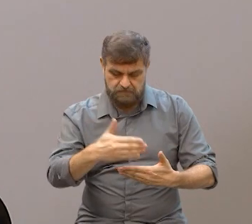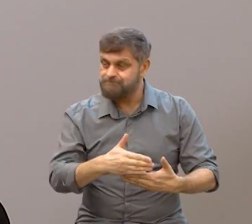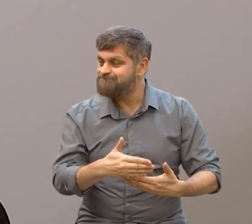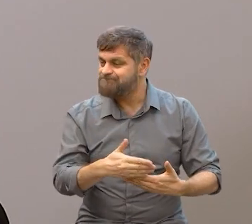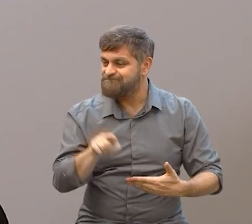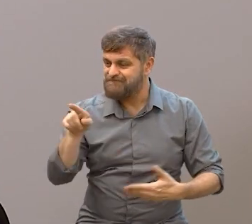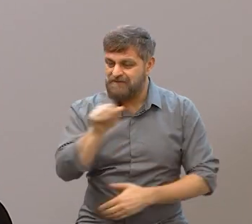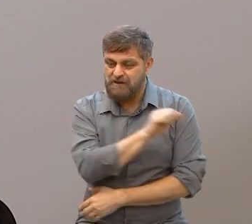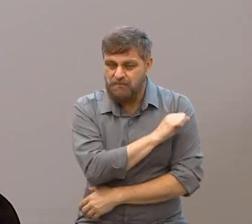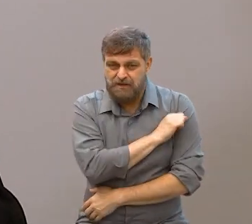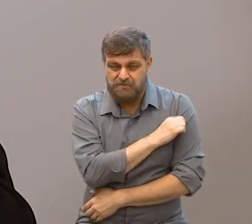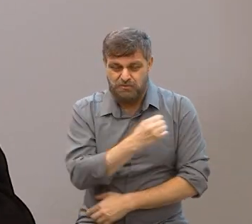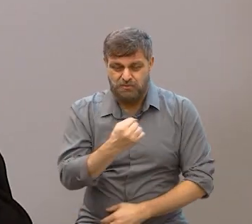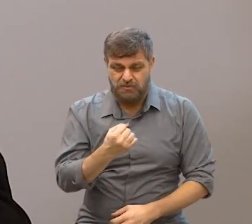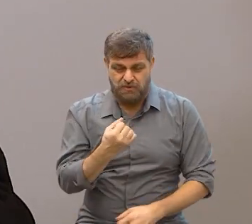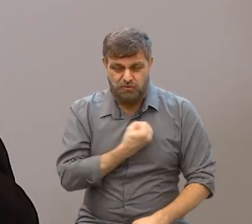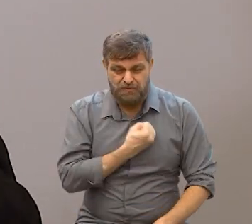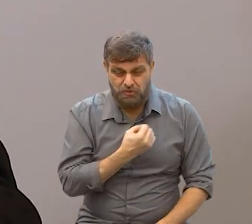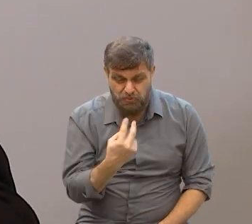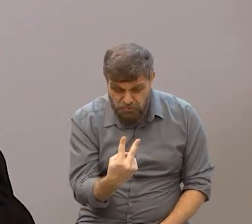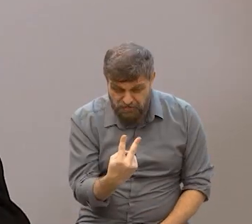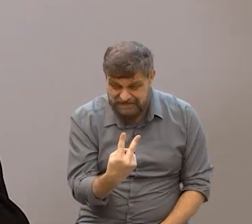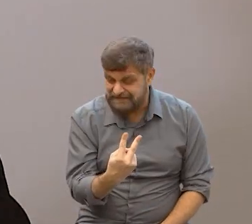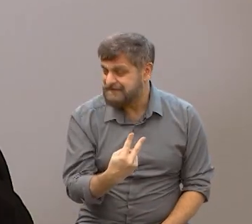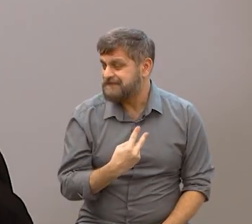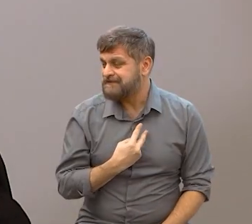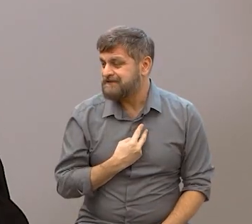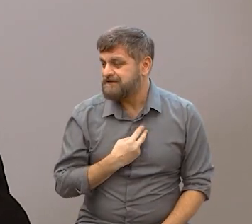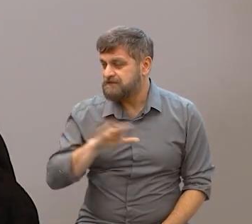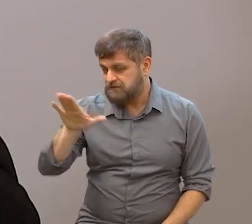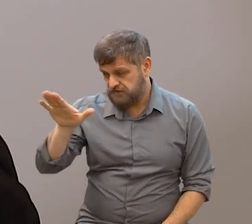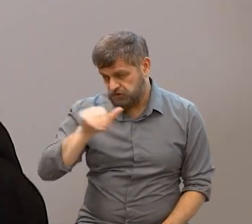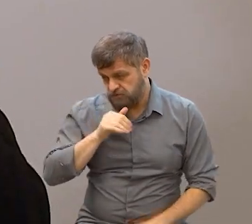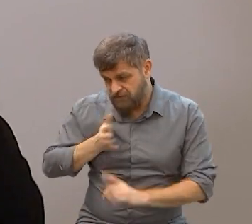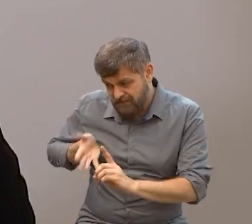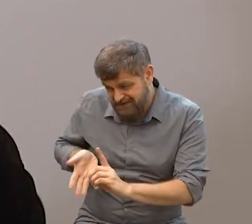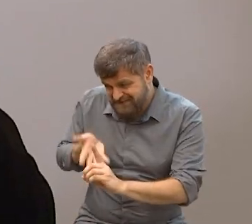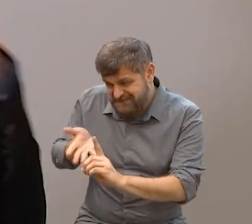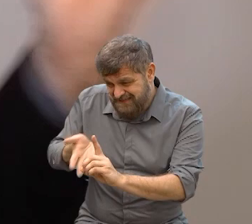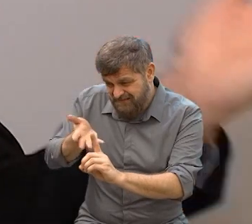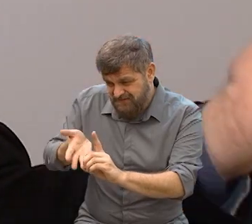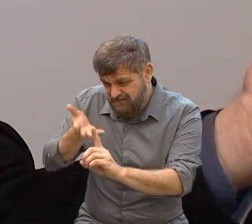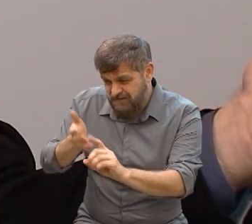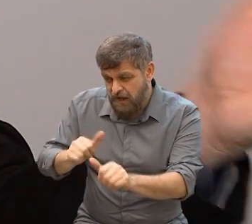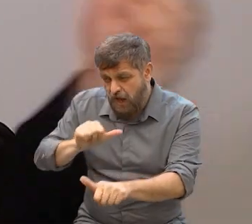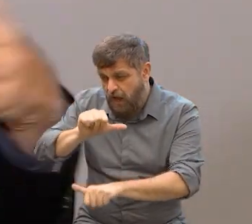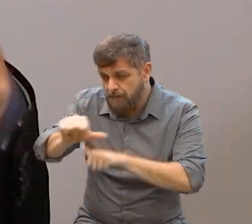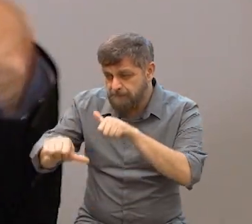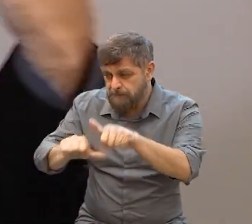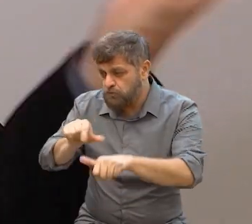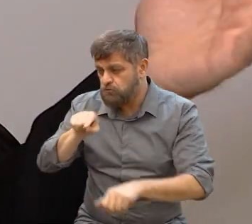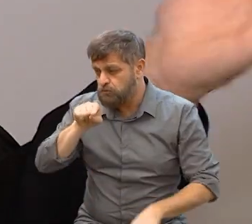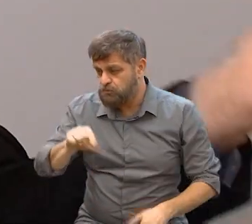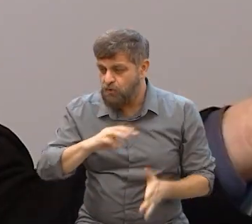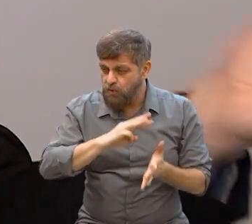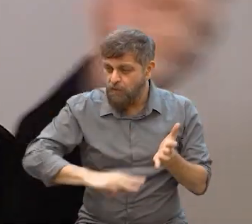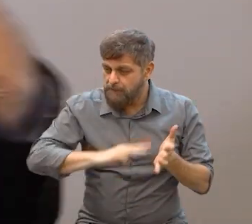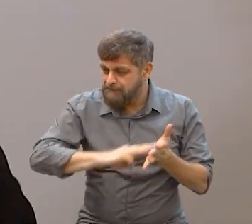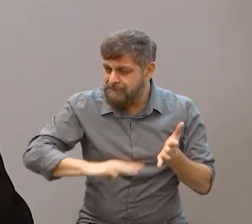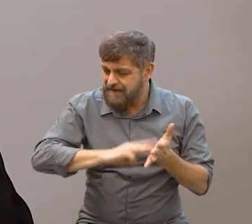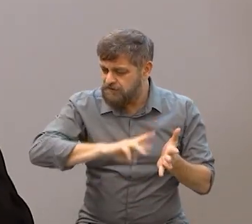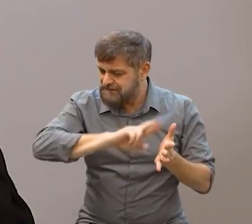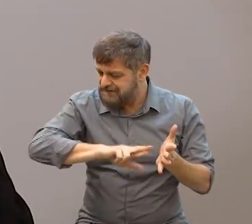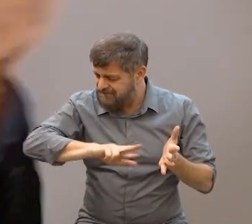tirou uma nota 2 numa prova, e depois você foi lá, incentivou, trabalhou, fez outros processos, mudou as metodologias, utilizou